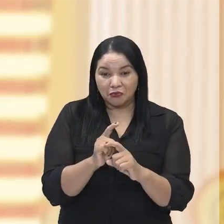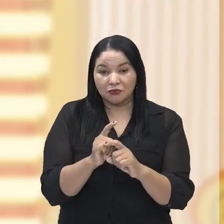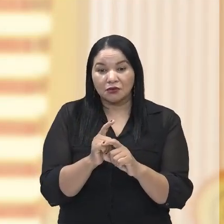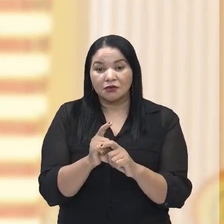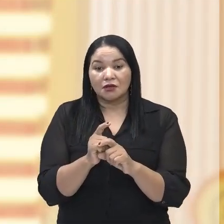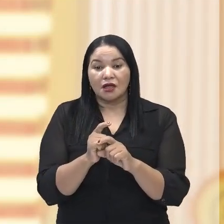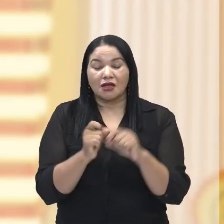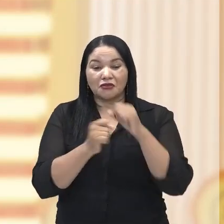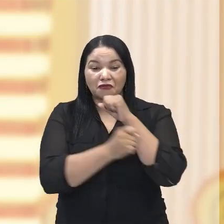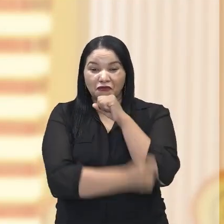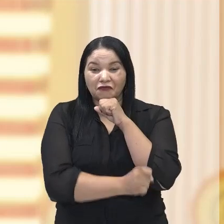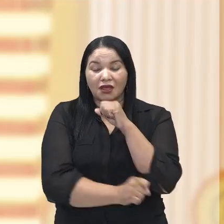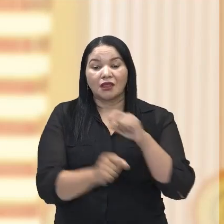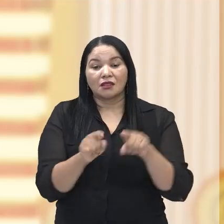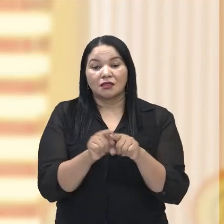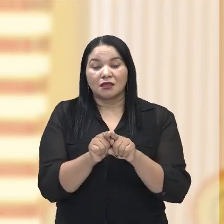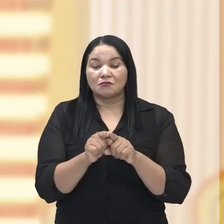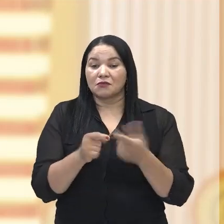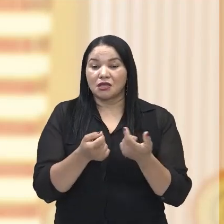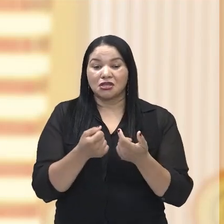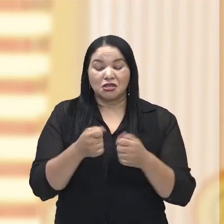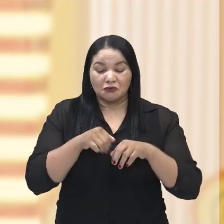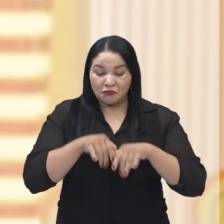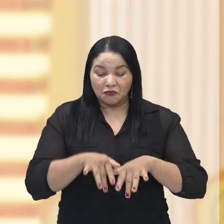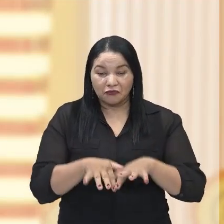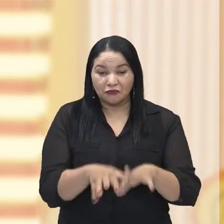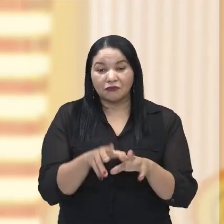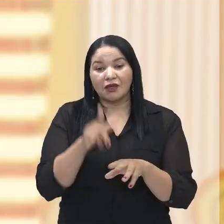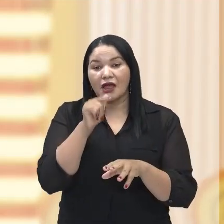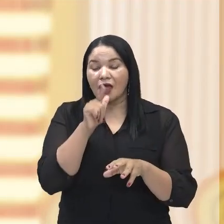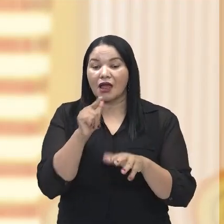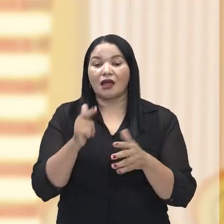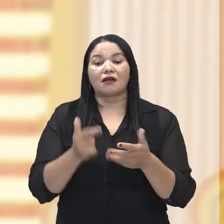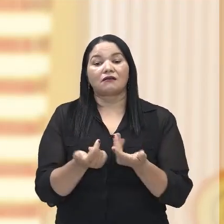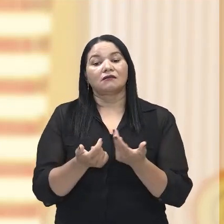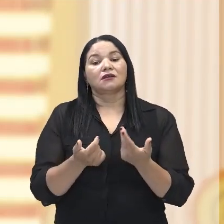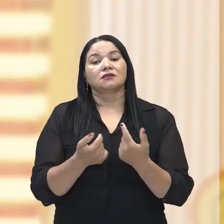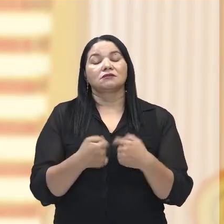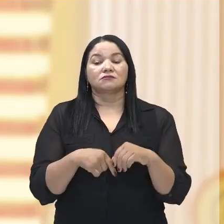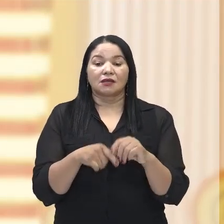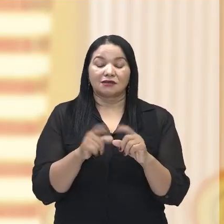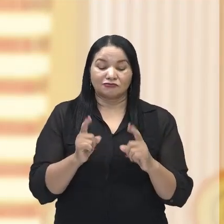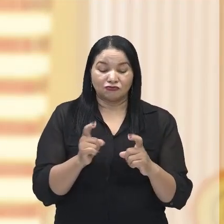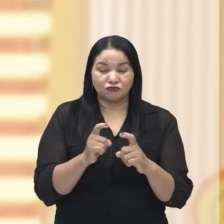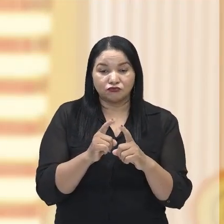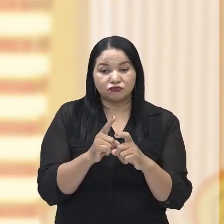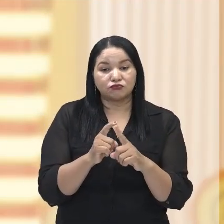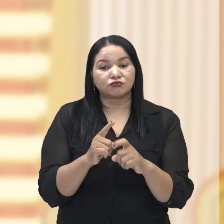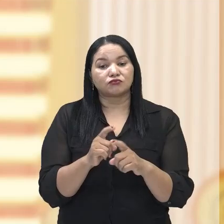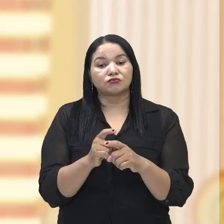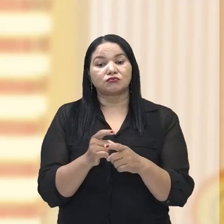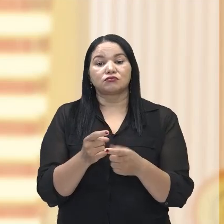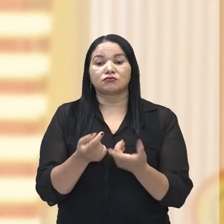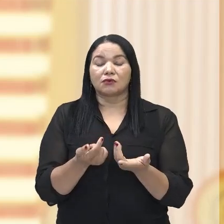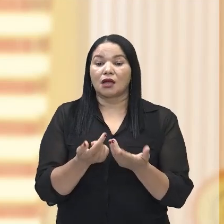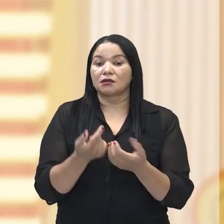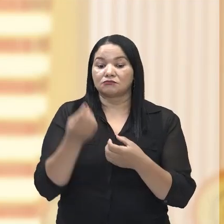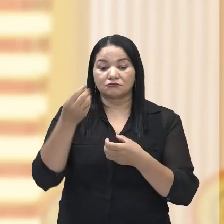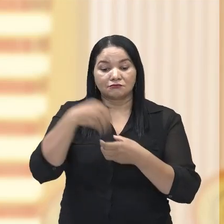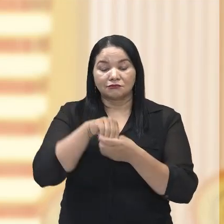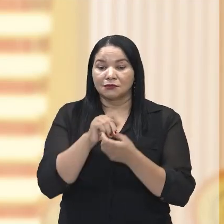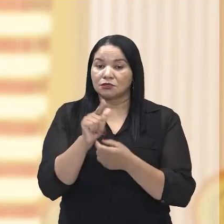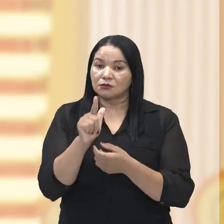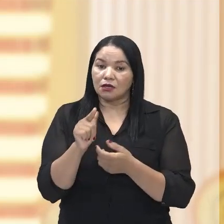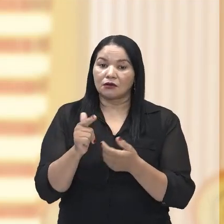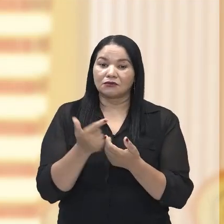urinas vão para a água e ela não é tratada, ficam ali. Então, são várias